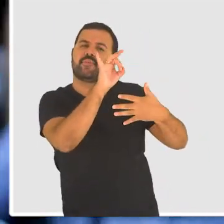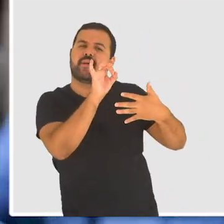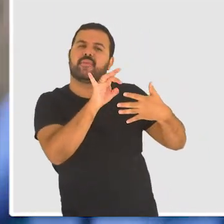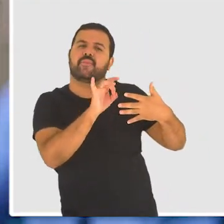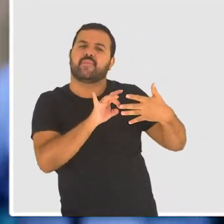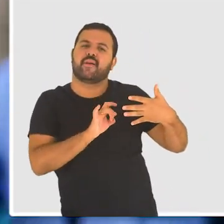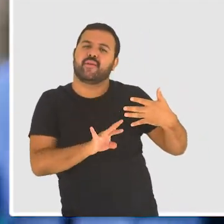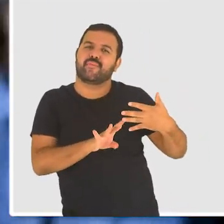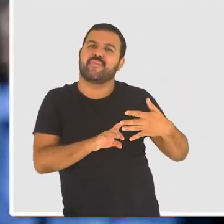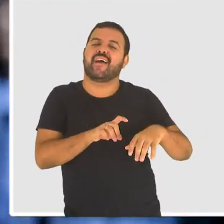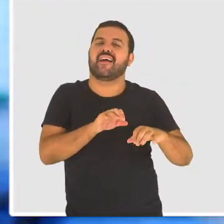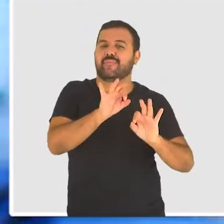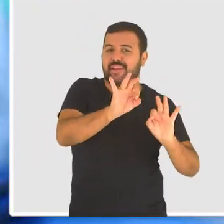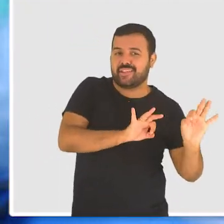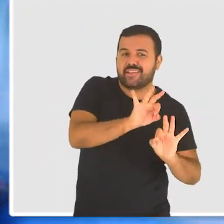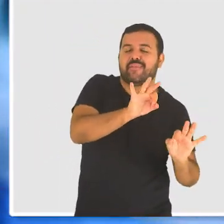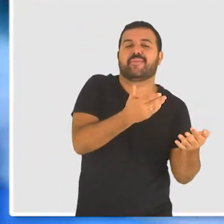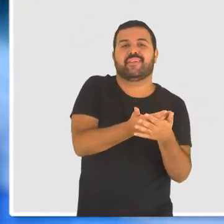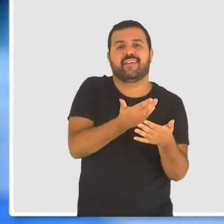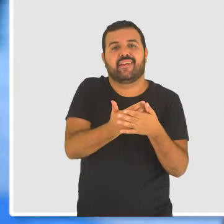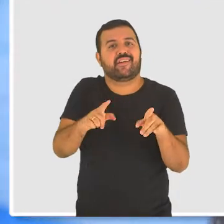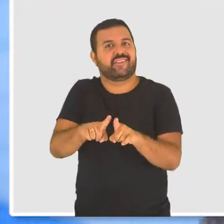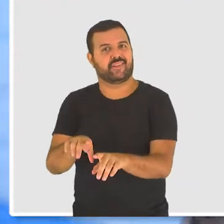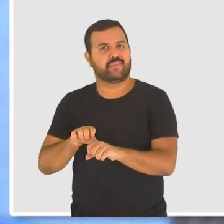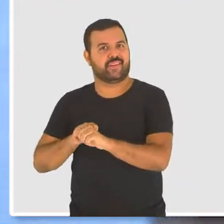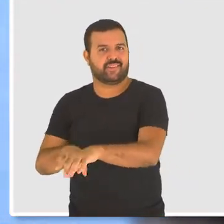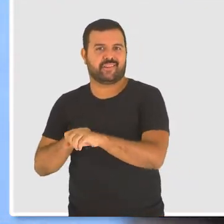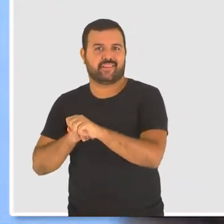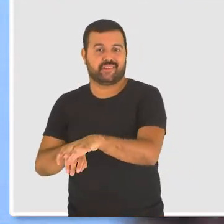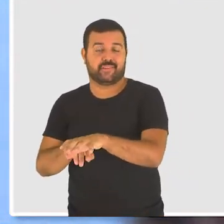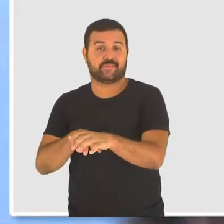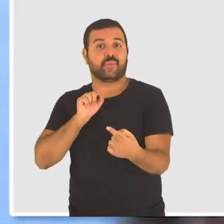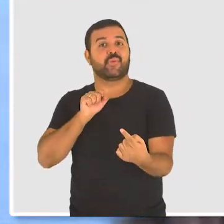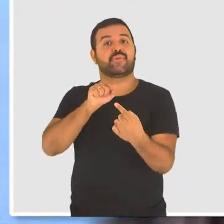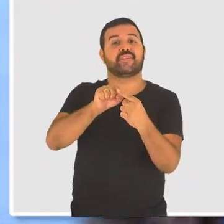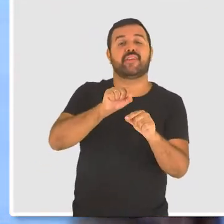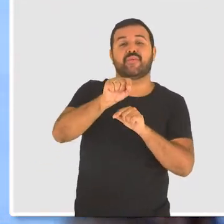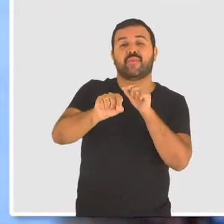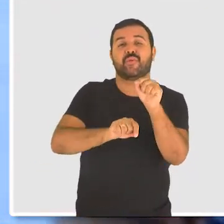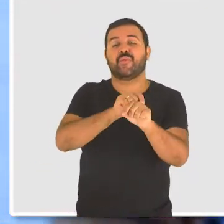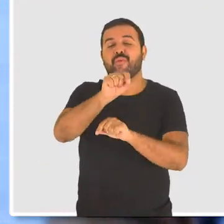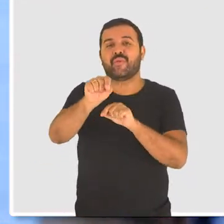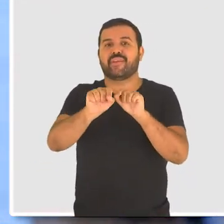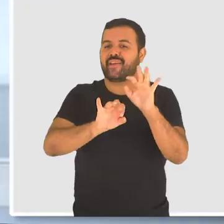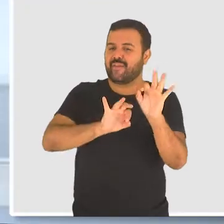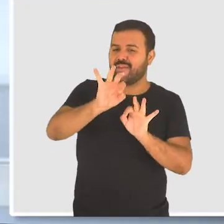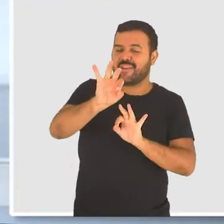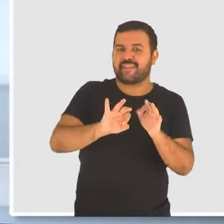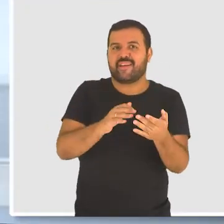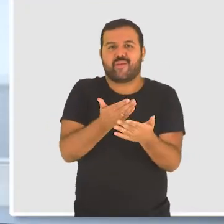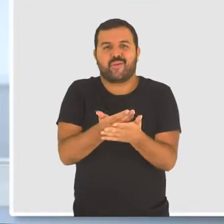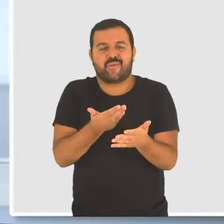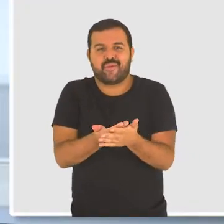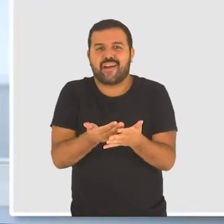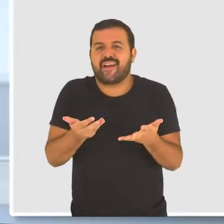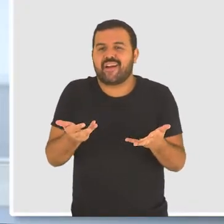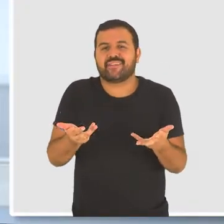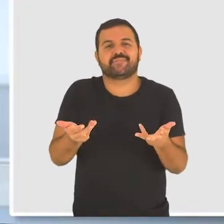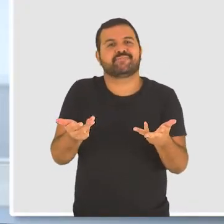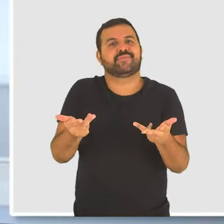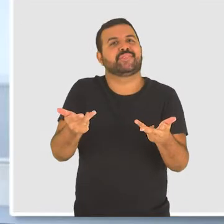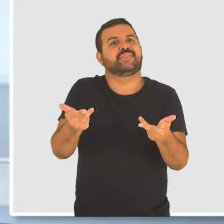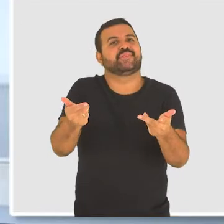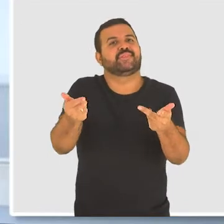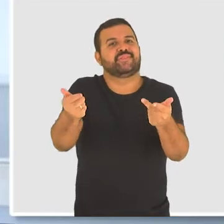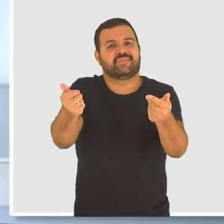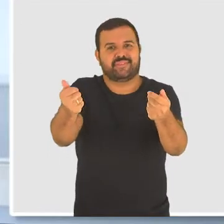planejamentos e na execução das suas aulas, para que se configure, então,